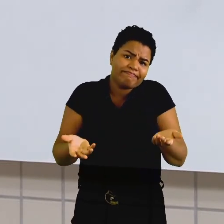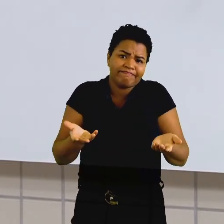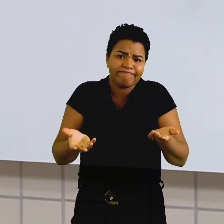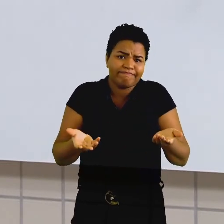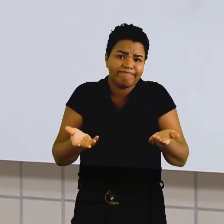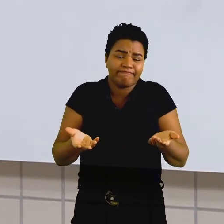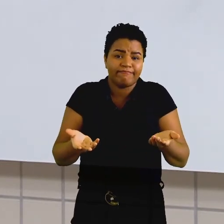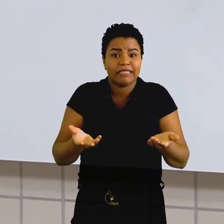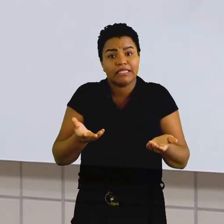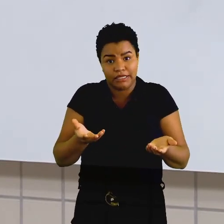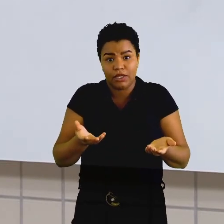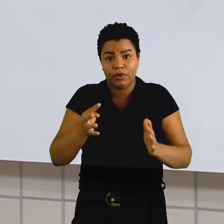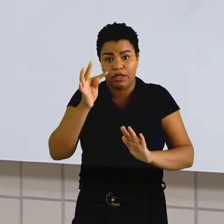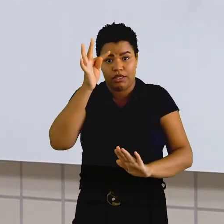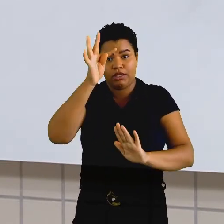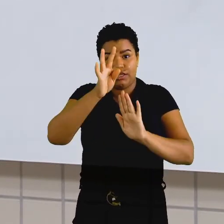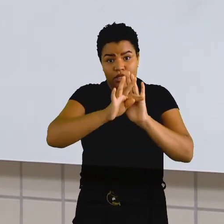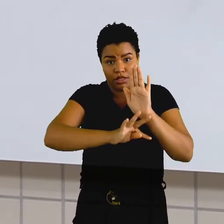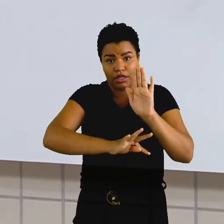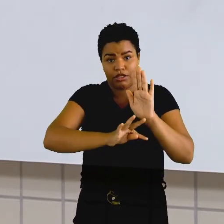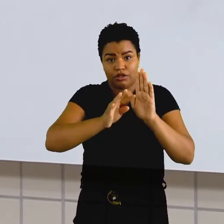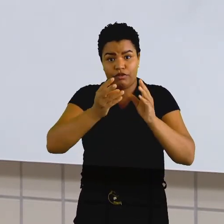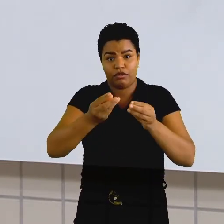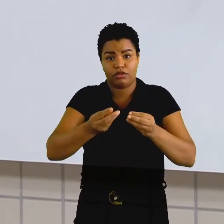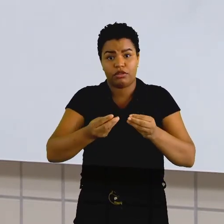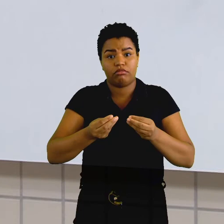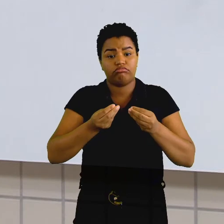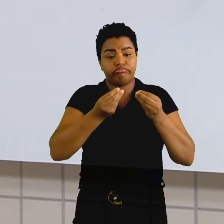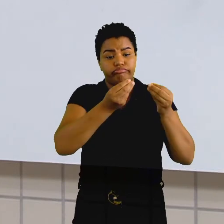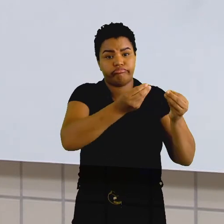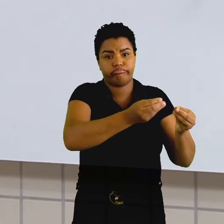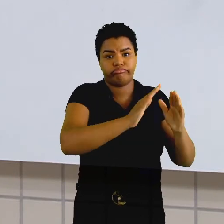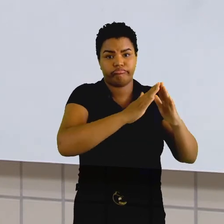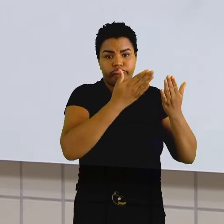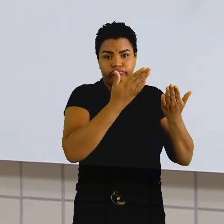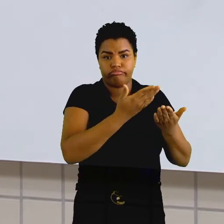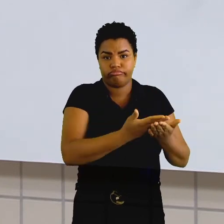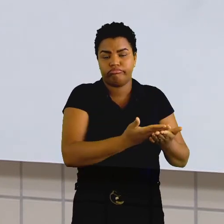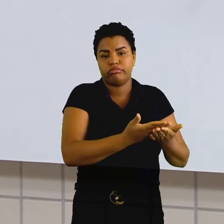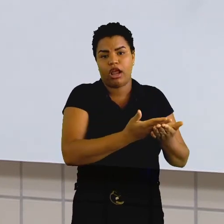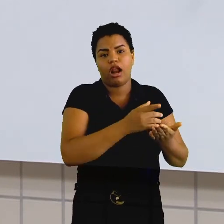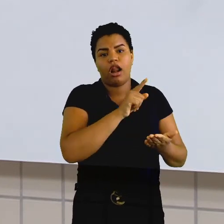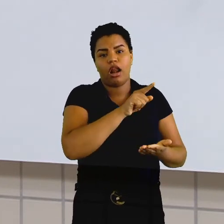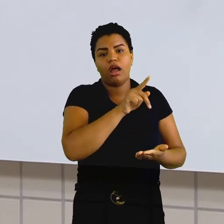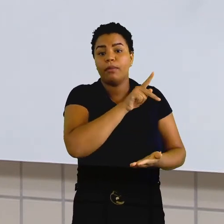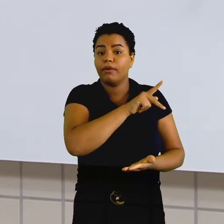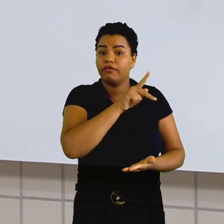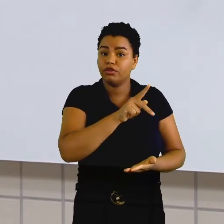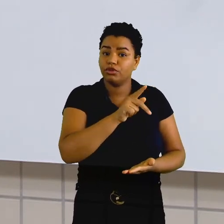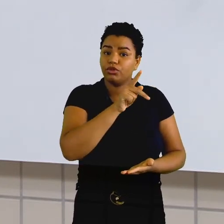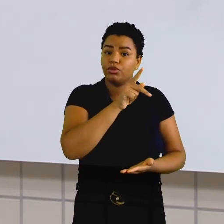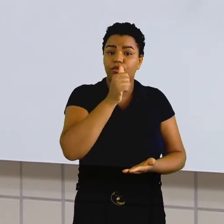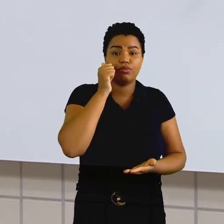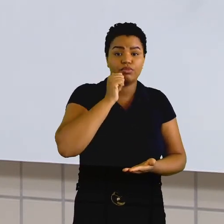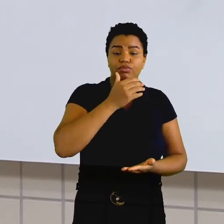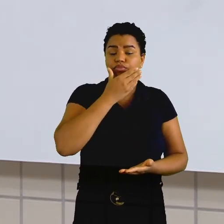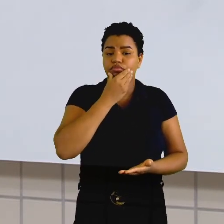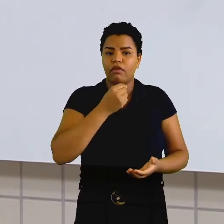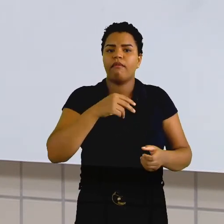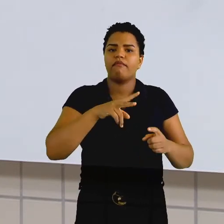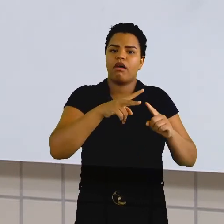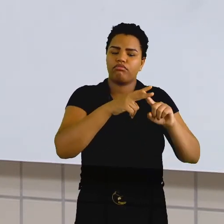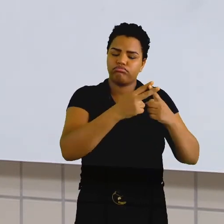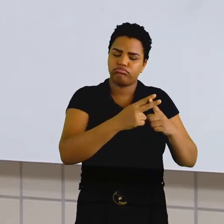seu texto lá na sua escola para o seu professor ou a sua professora fazer a correção. Lembre-se de